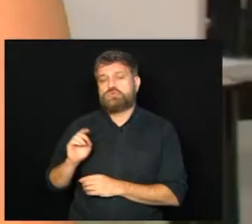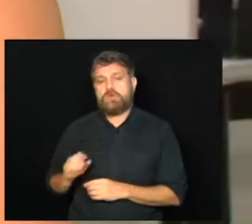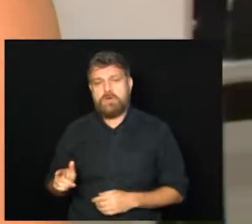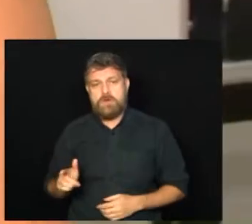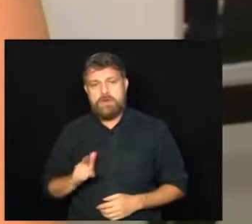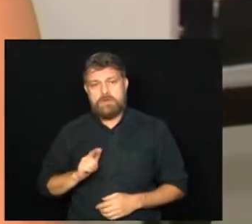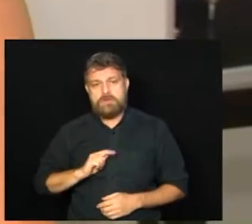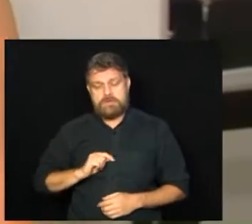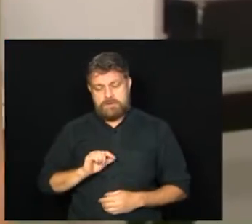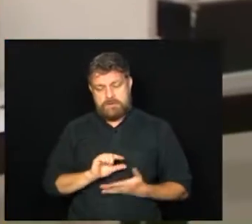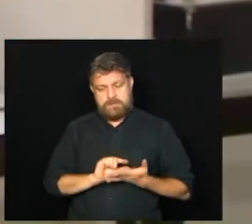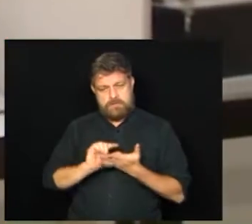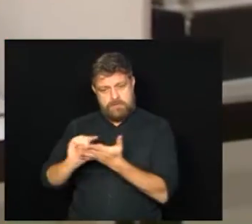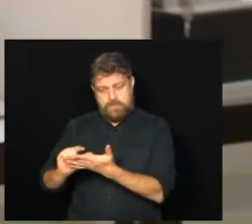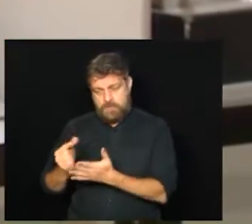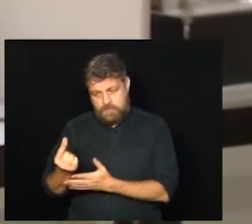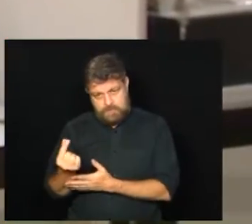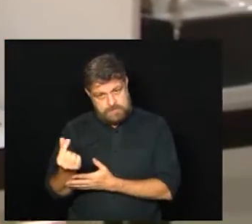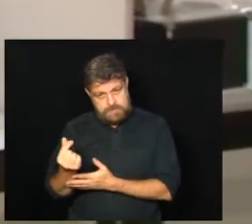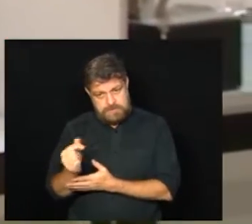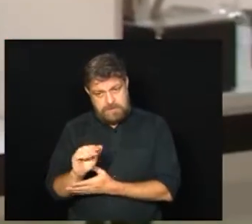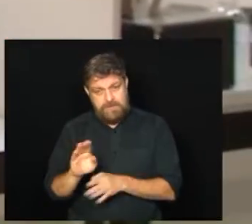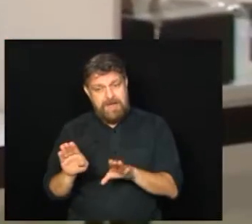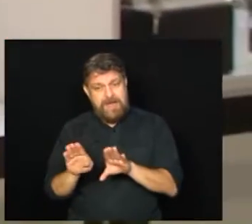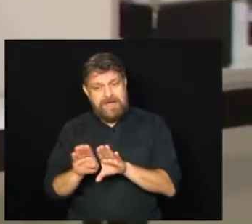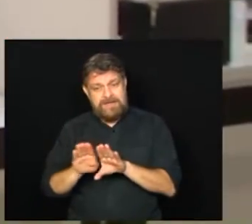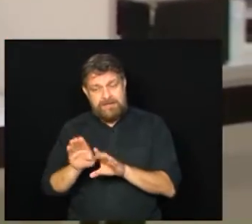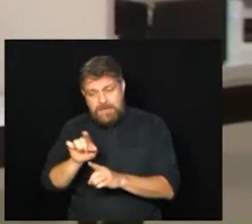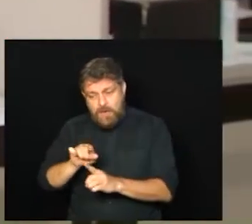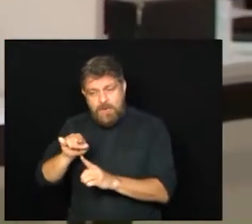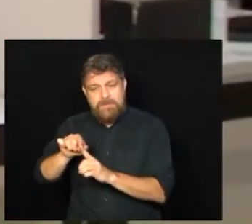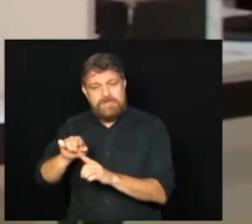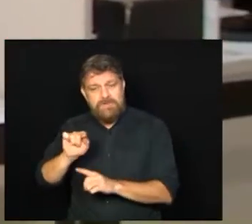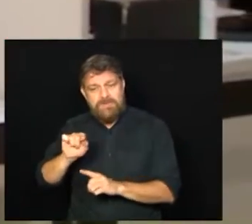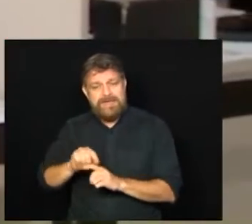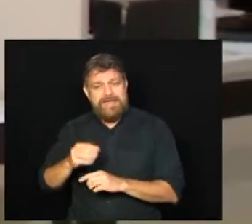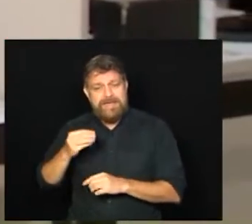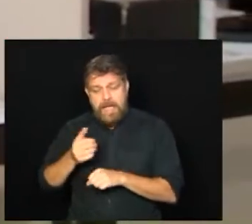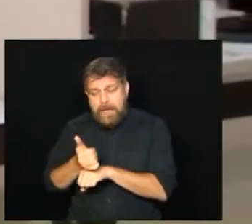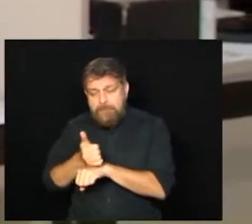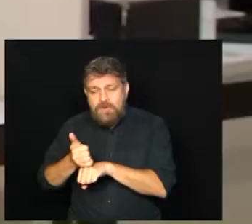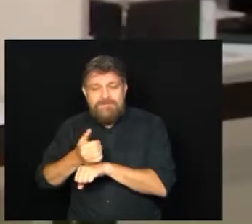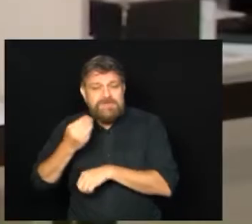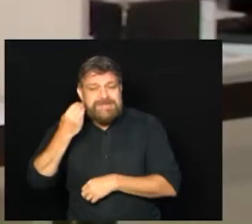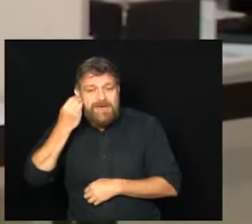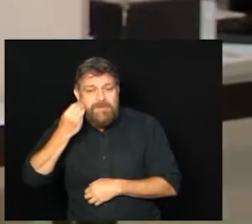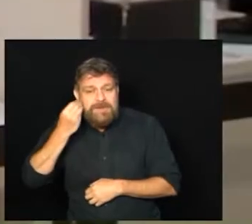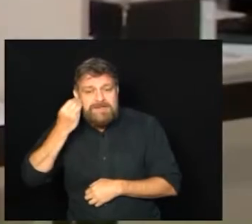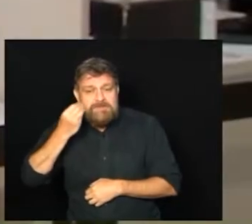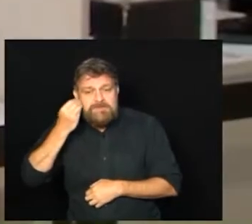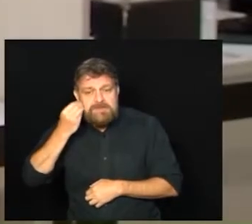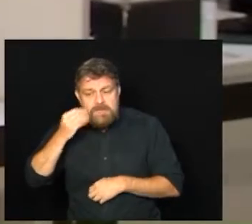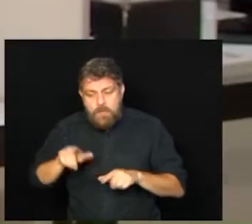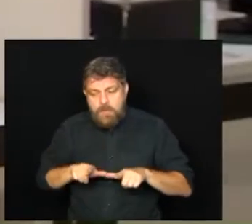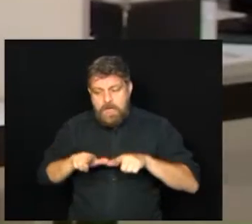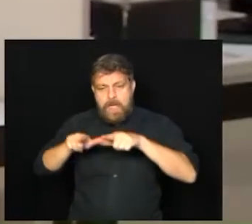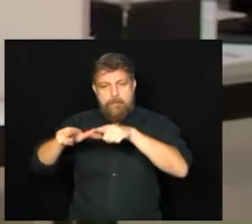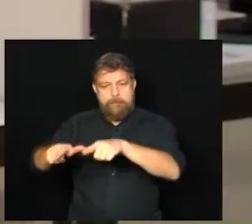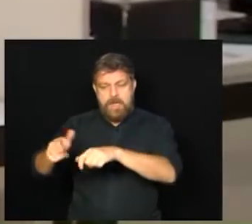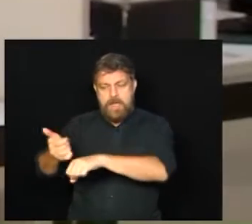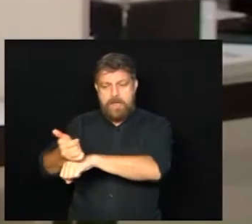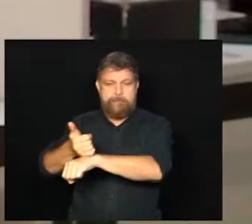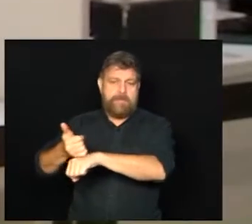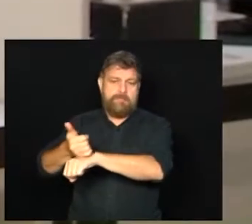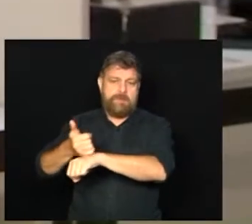fornece esse auxílio, essa bolsa, mas ele também propicia a experiência profissional e a qualificação. Isso